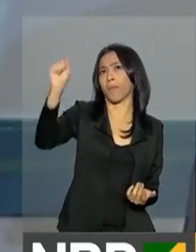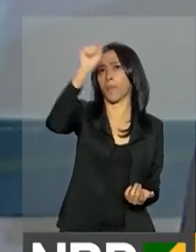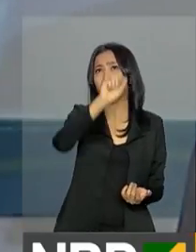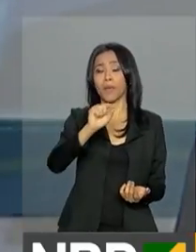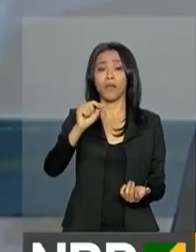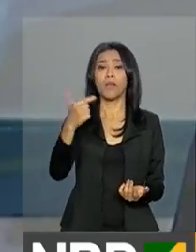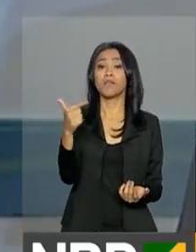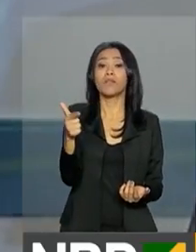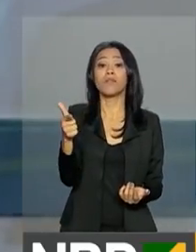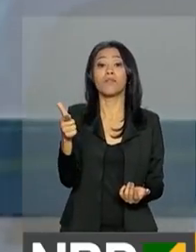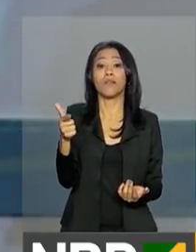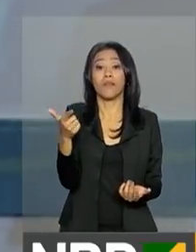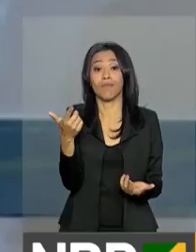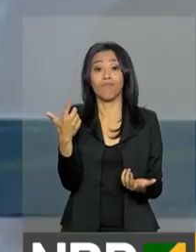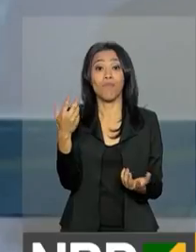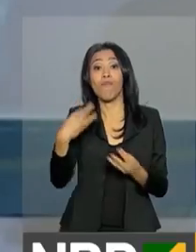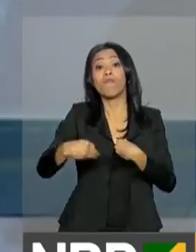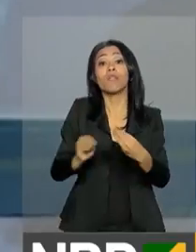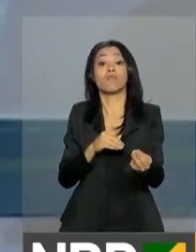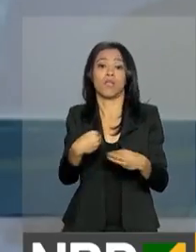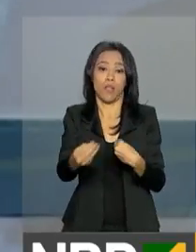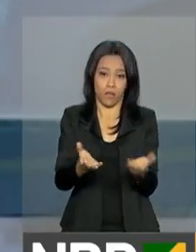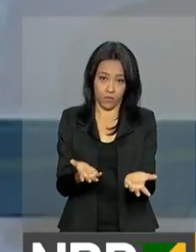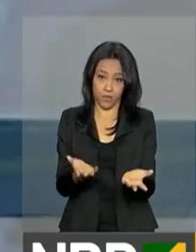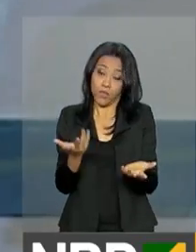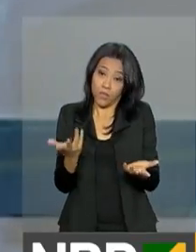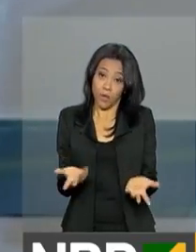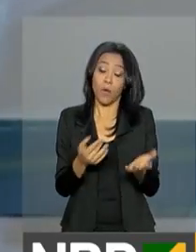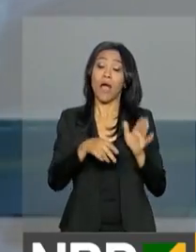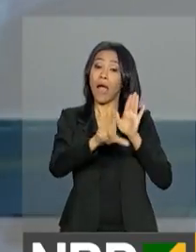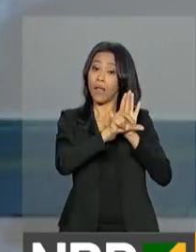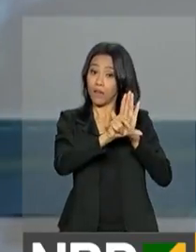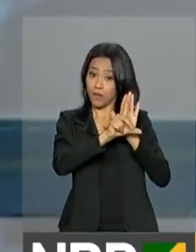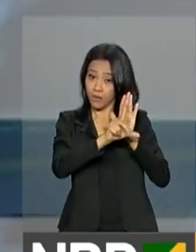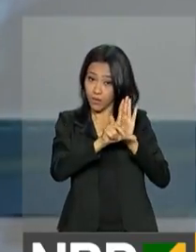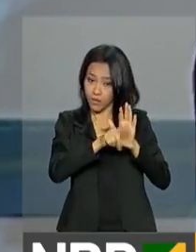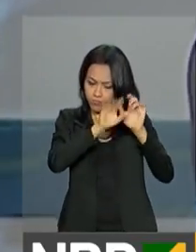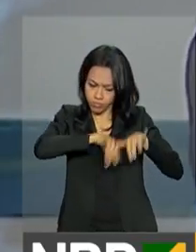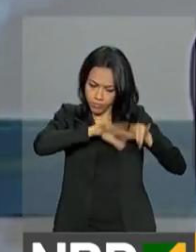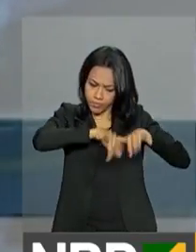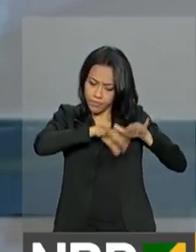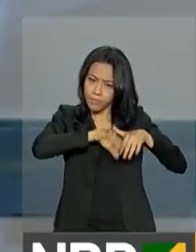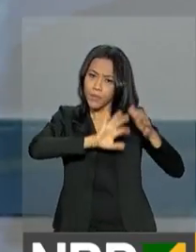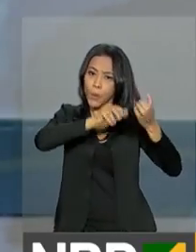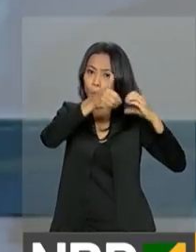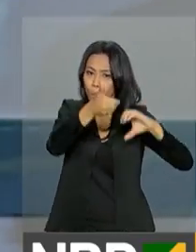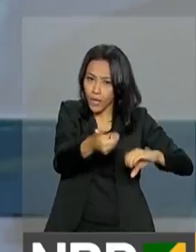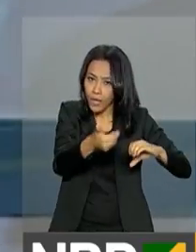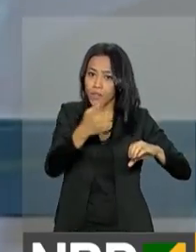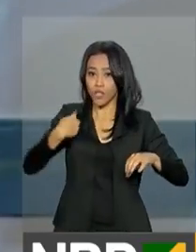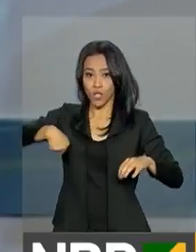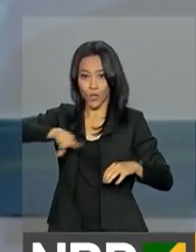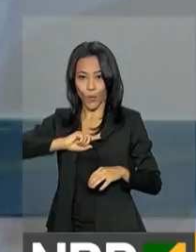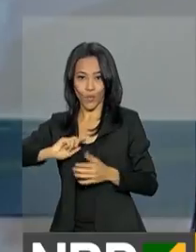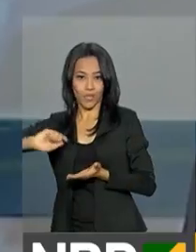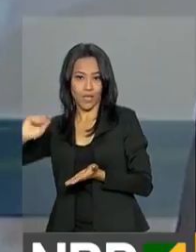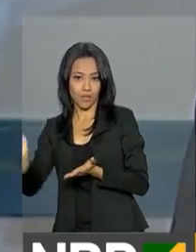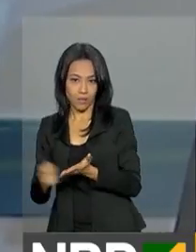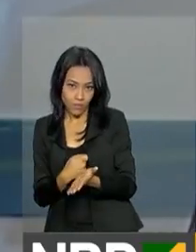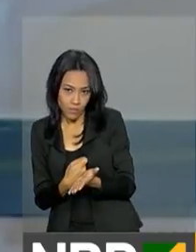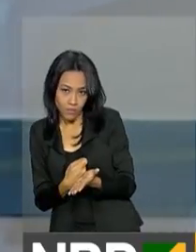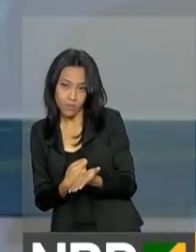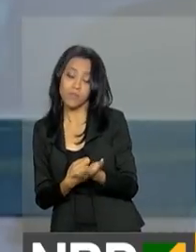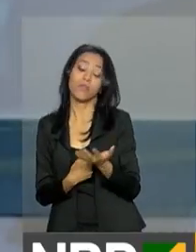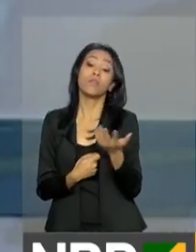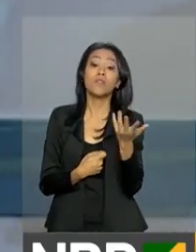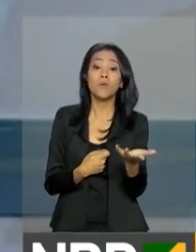sem alternativas. Com a lei produzida pelo Congresso Nacional e por nós sancionada, na verdade,